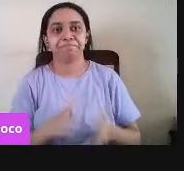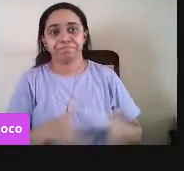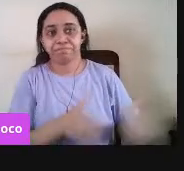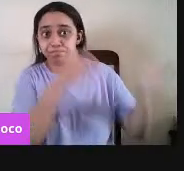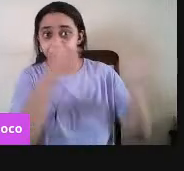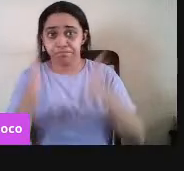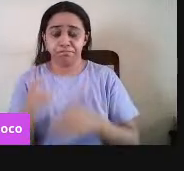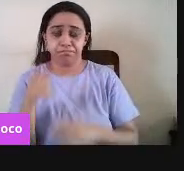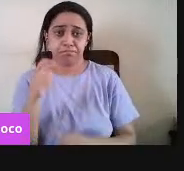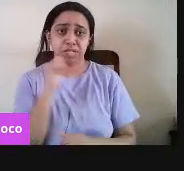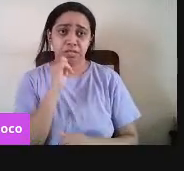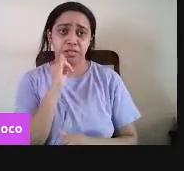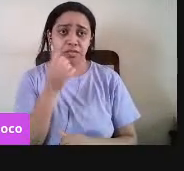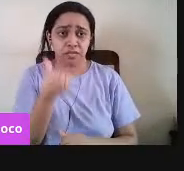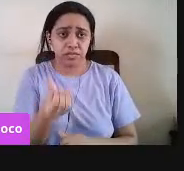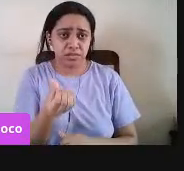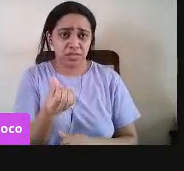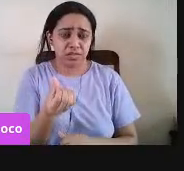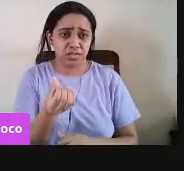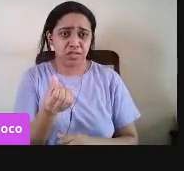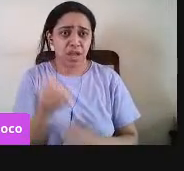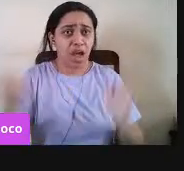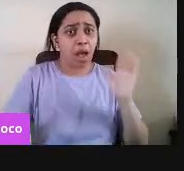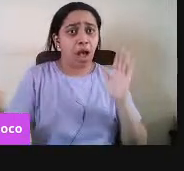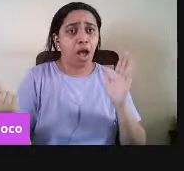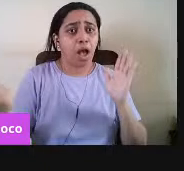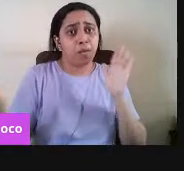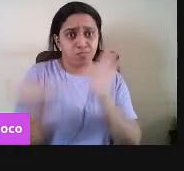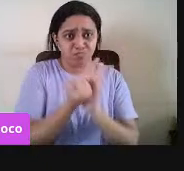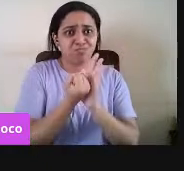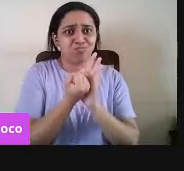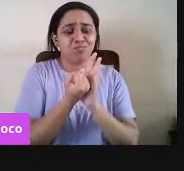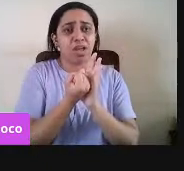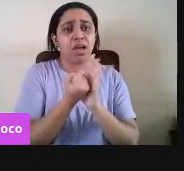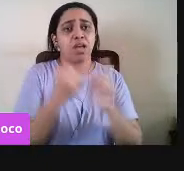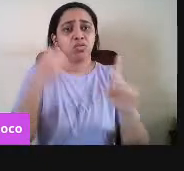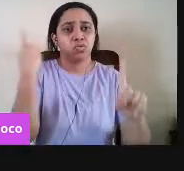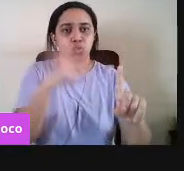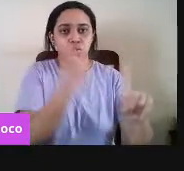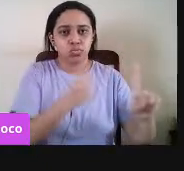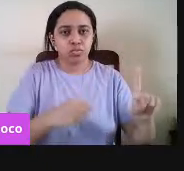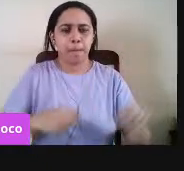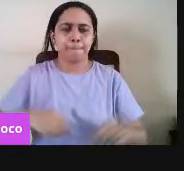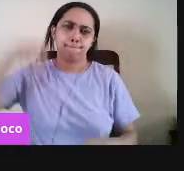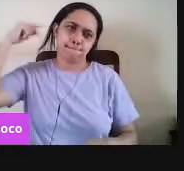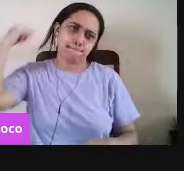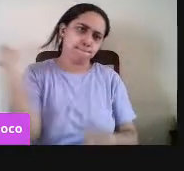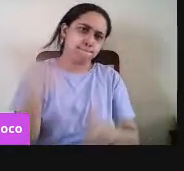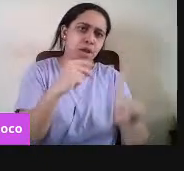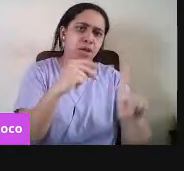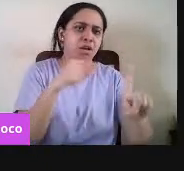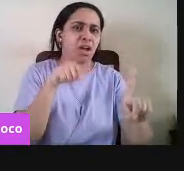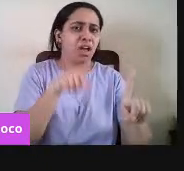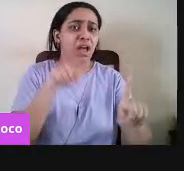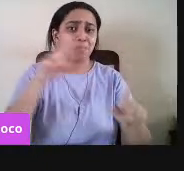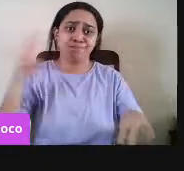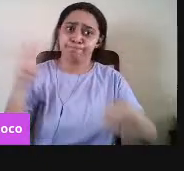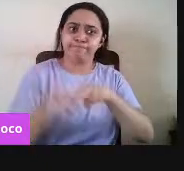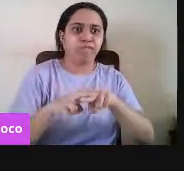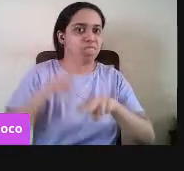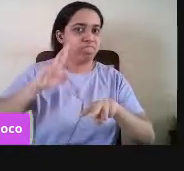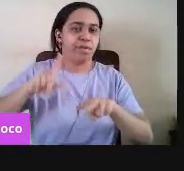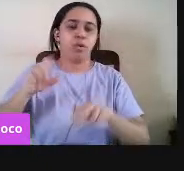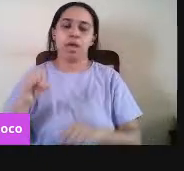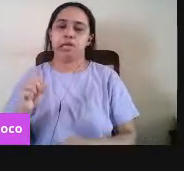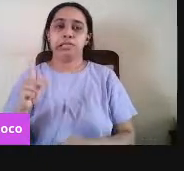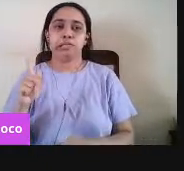tentando então legitimar a tortura na hora em que diz: senta-lhe o pau, estão no presídio, não em um spa. O vídeo foi gravado por advogados